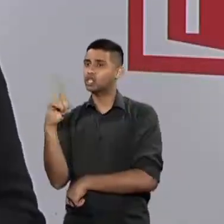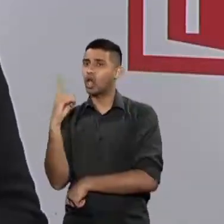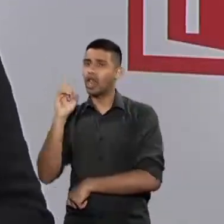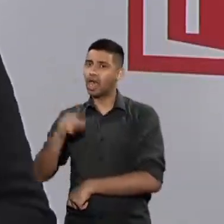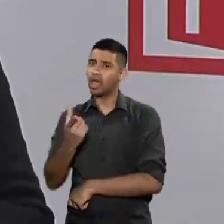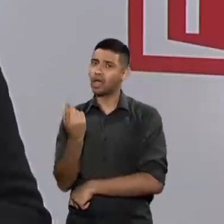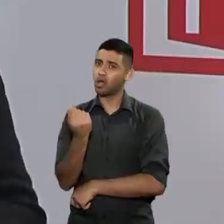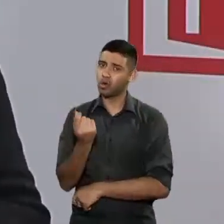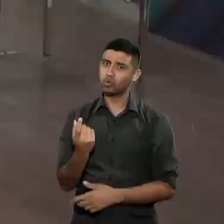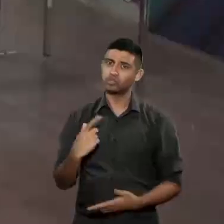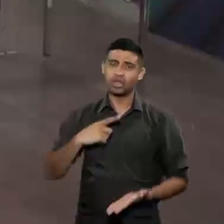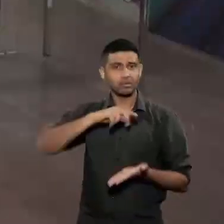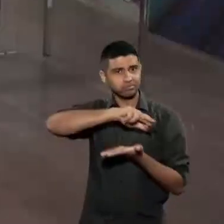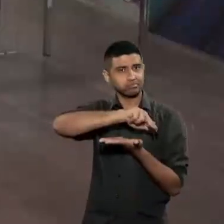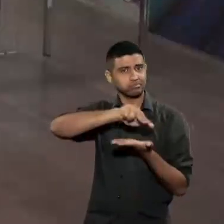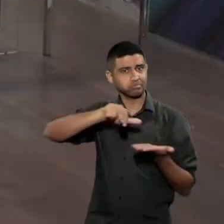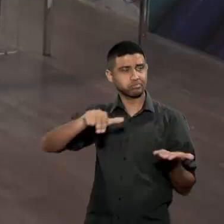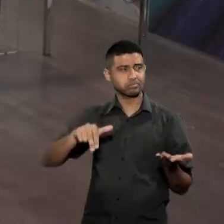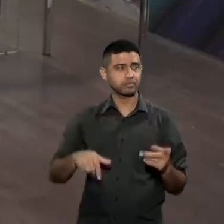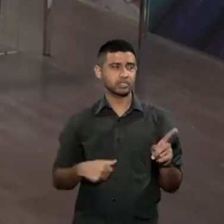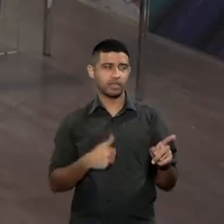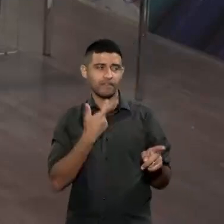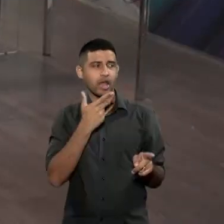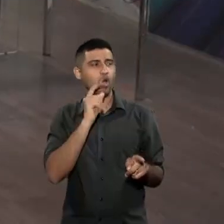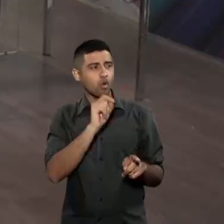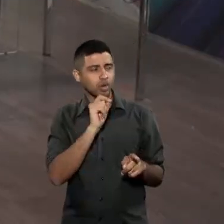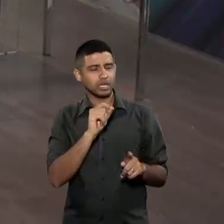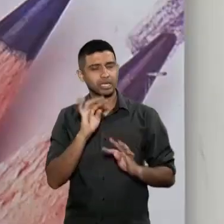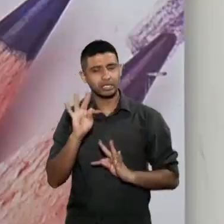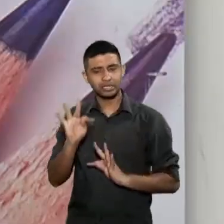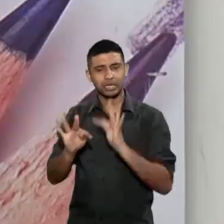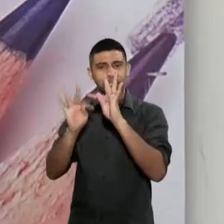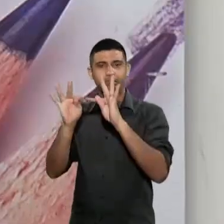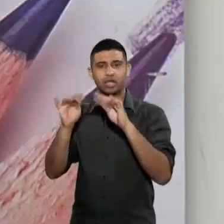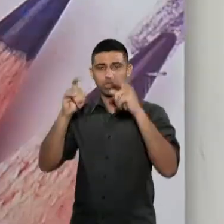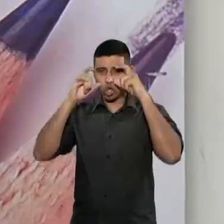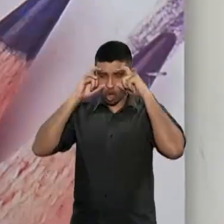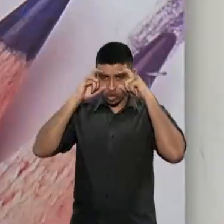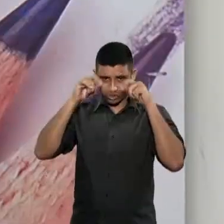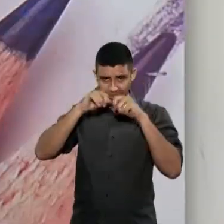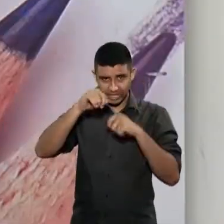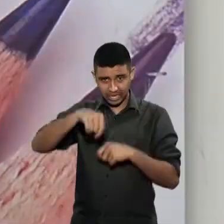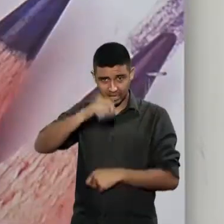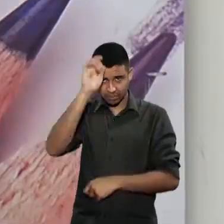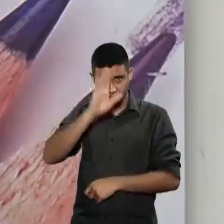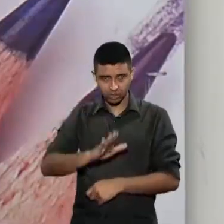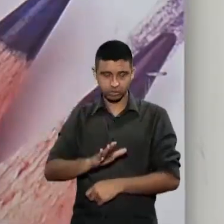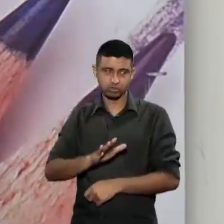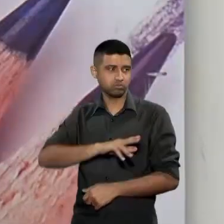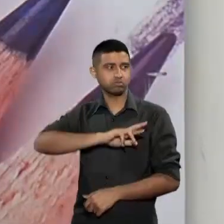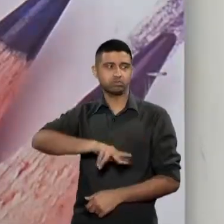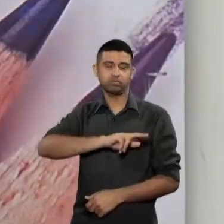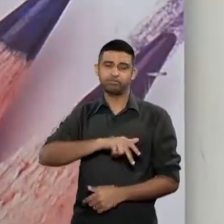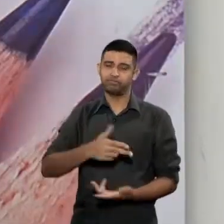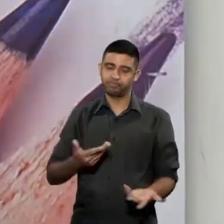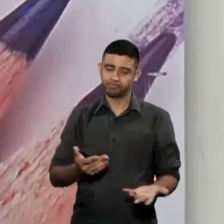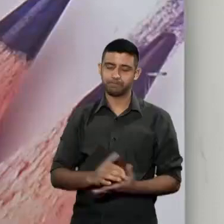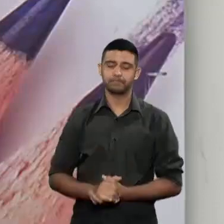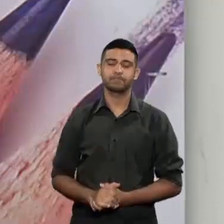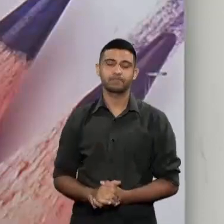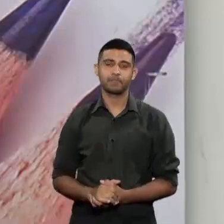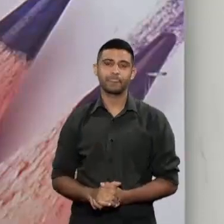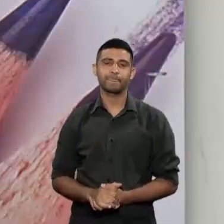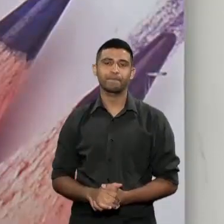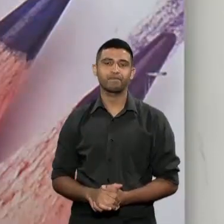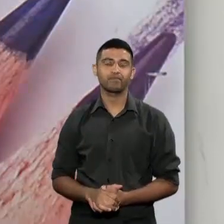tem custos que... Esse tá, o que você está querendo dizer do tratamento é que o óculos não é feito aqui no Brasil. Não. E aí, portanto, isso. É um